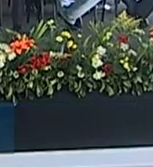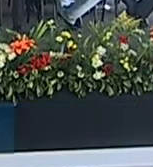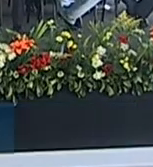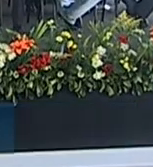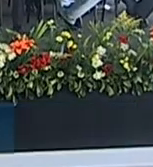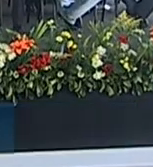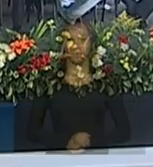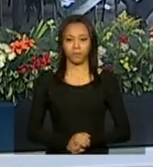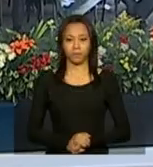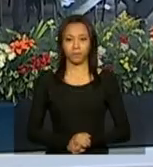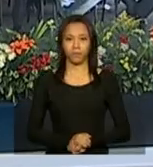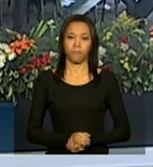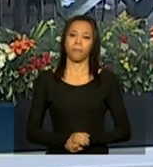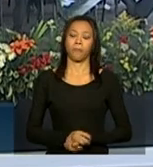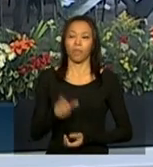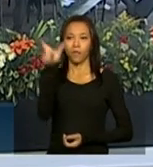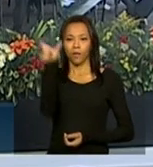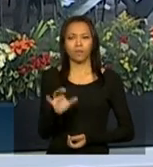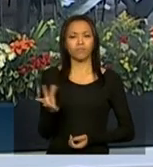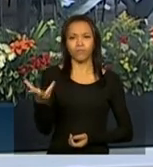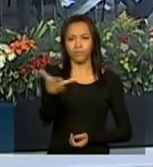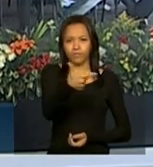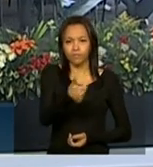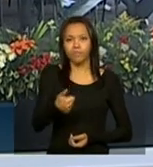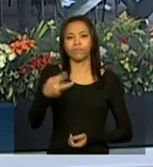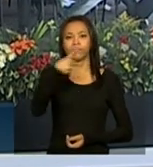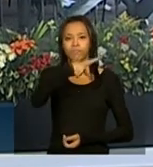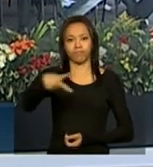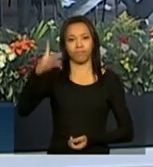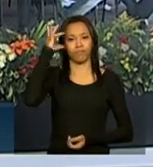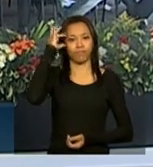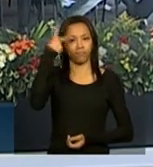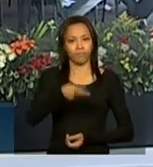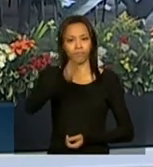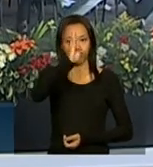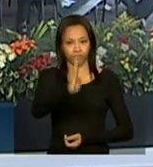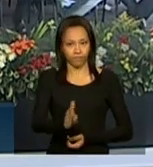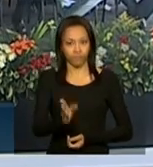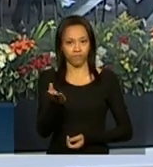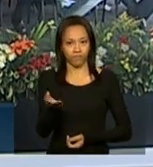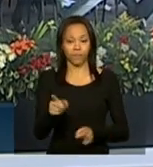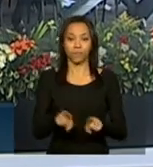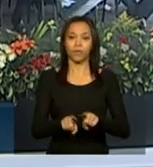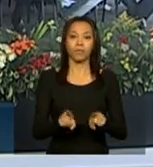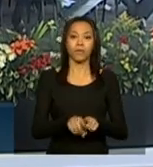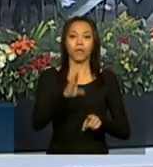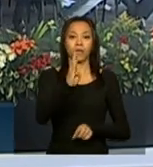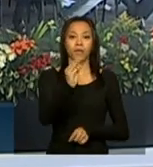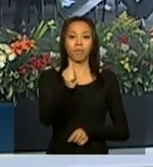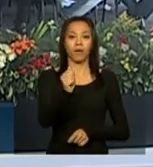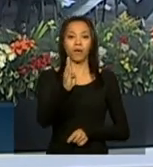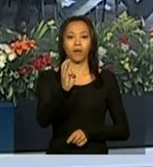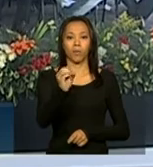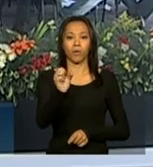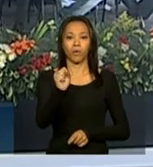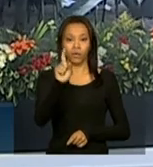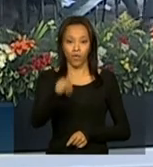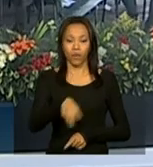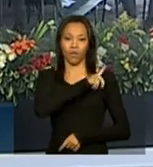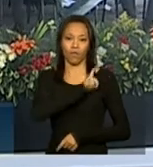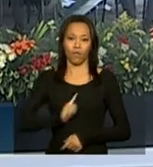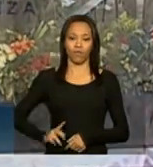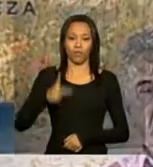Excelentíssima senhora presidenta da República, Dilma Rousseff, Simval Barbosa, governador do estado do